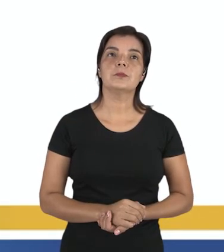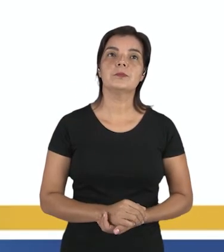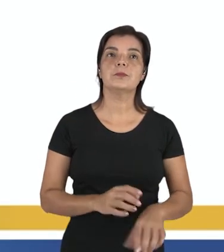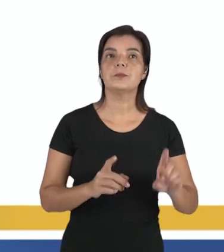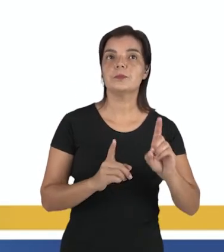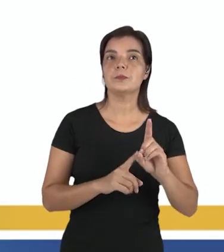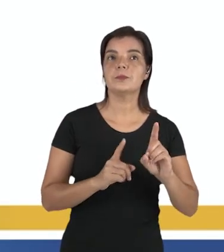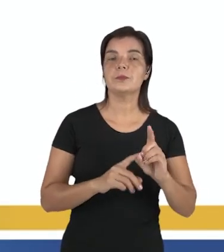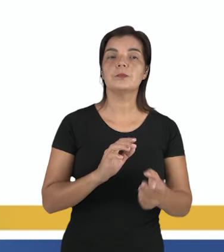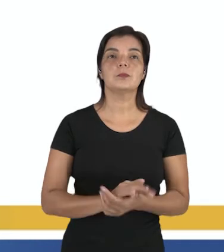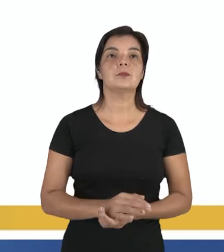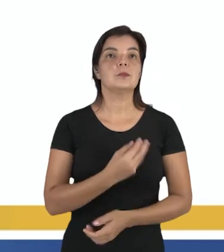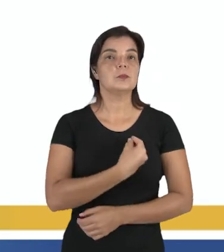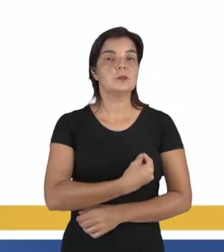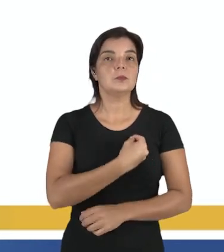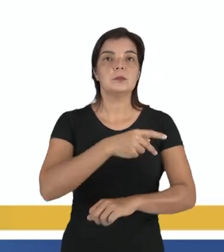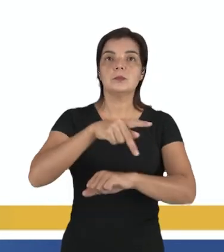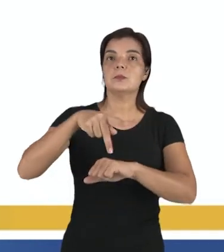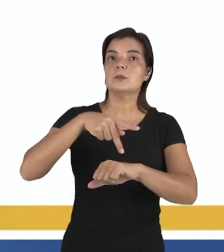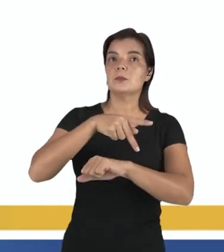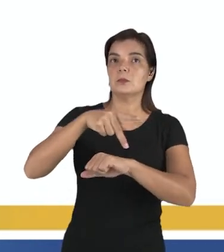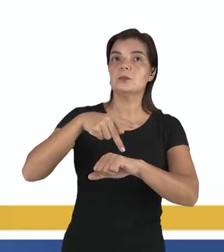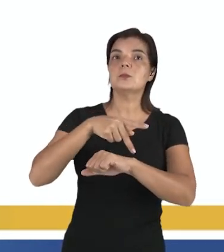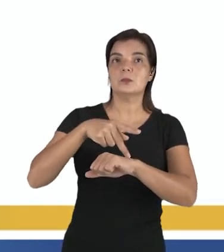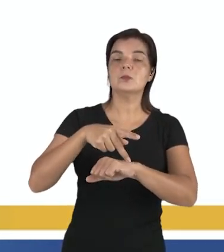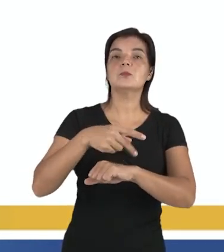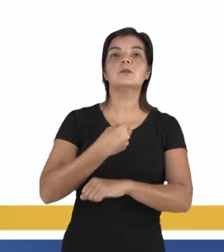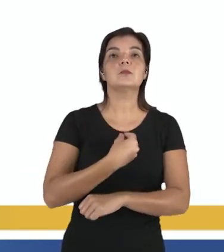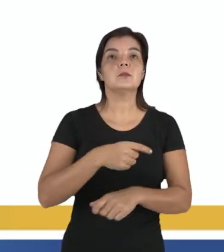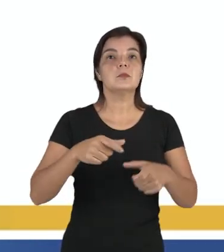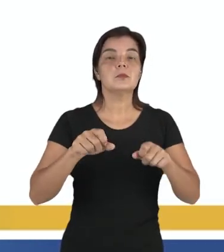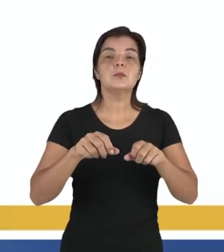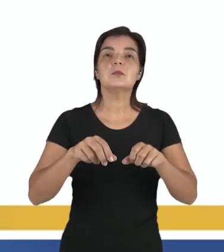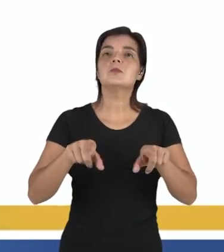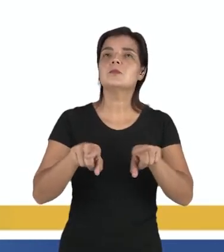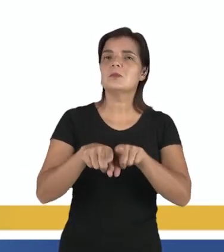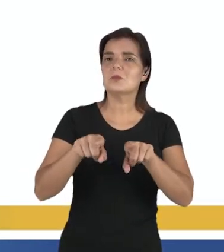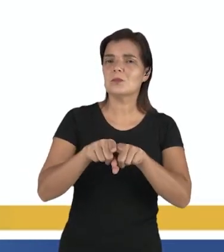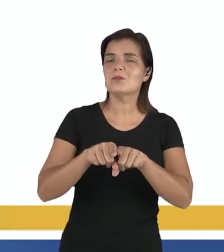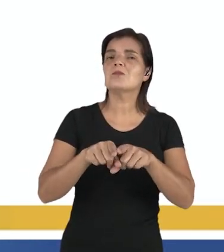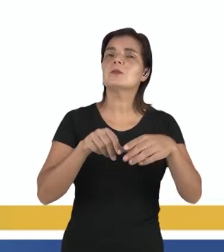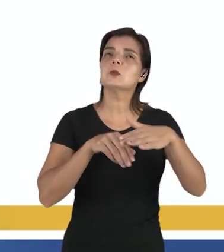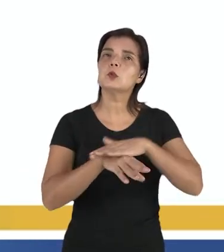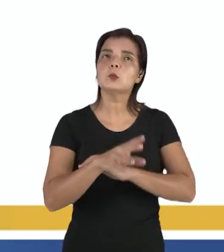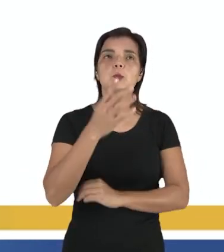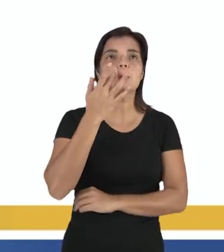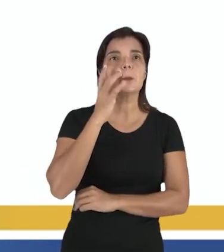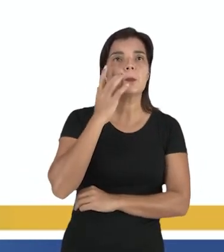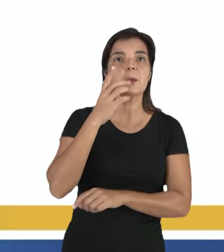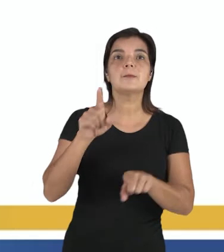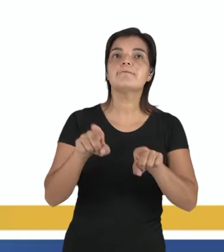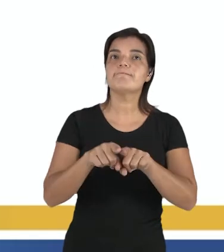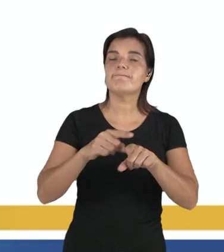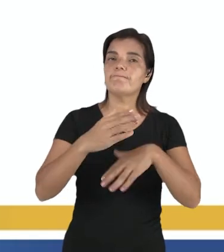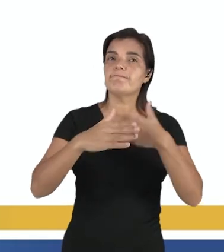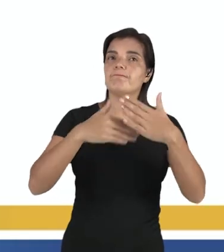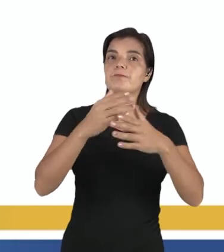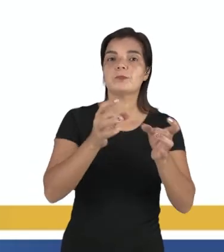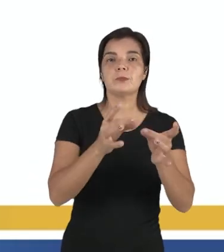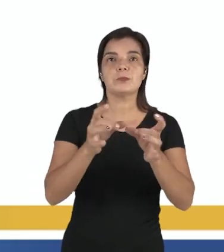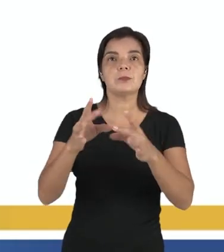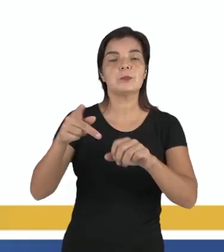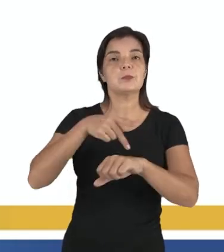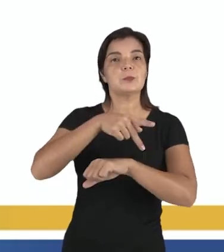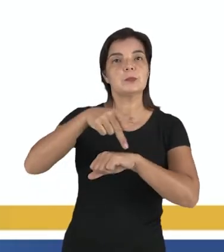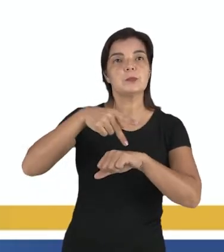europeus. D. A existência no país de enormes reservas de ouro que permitiram